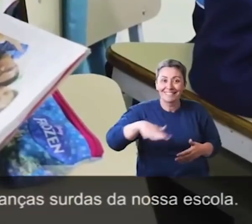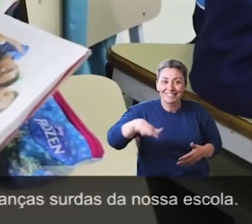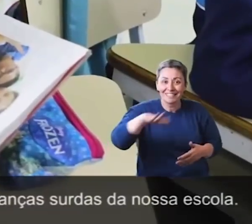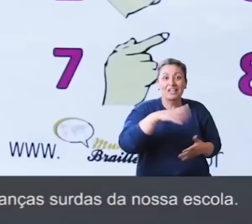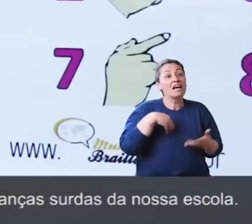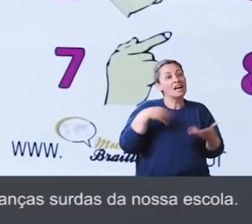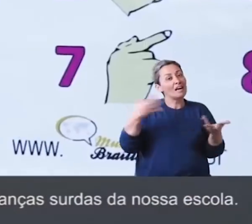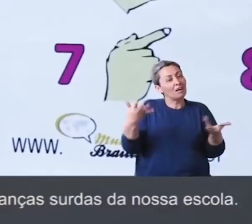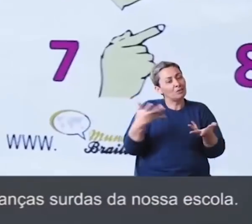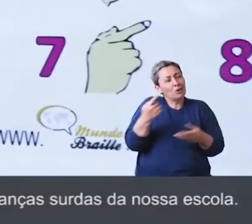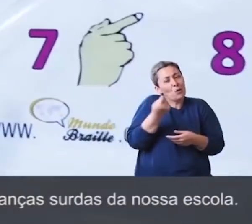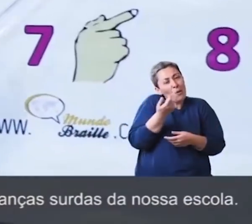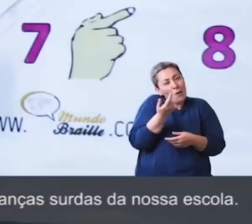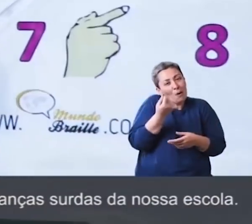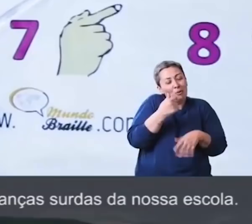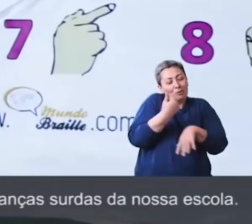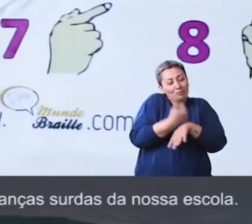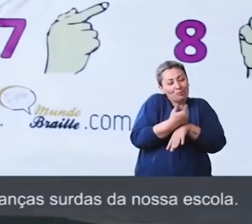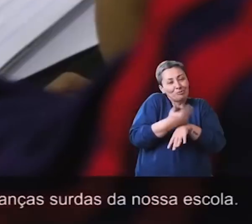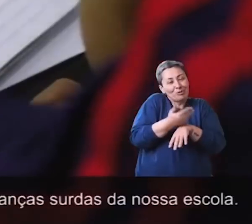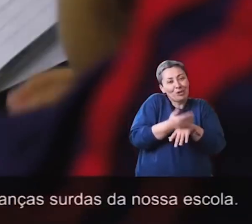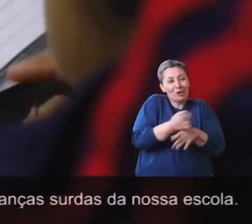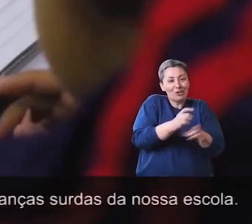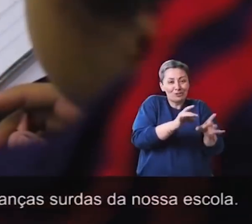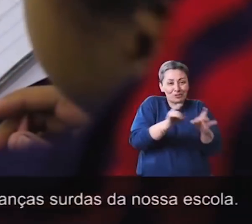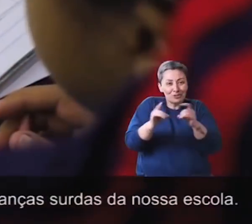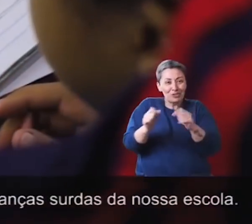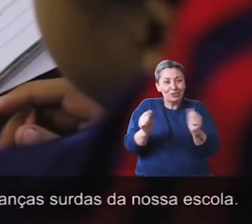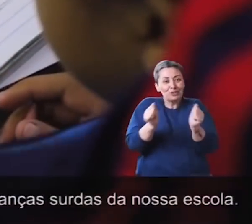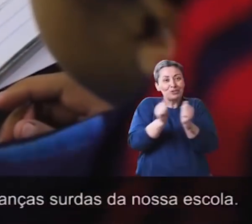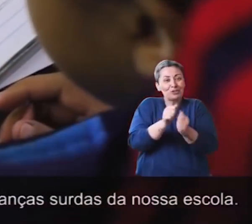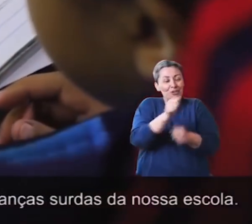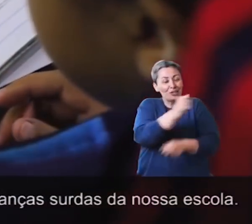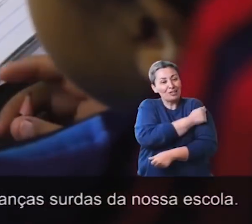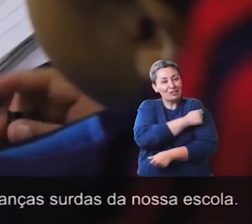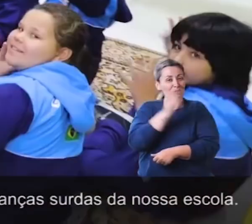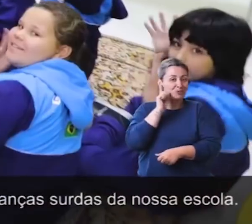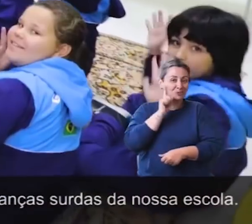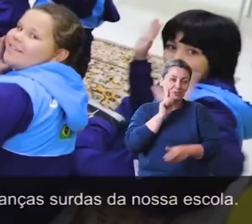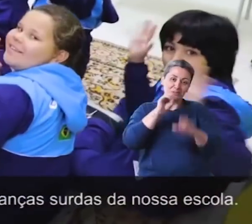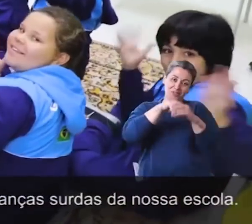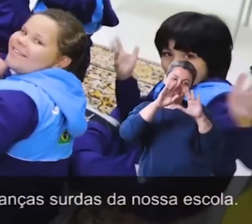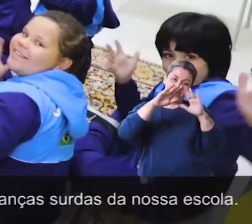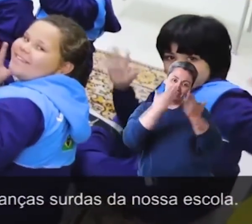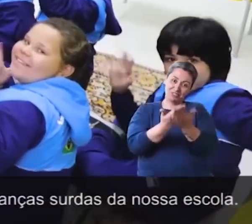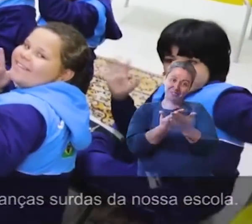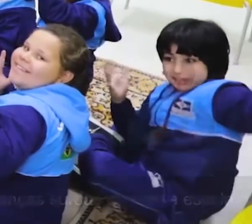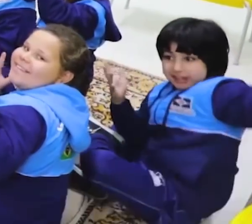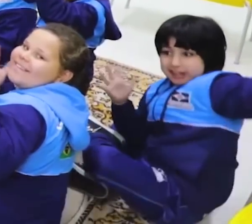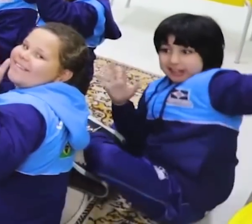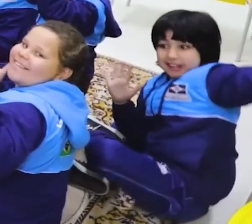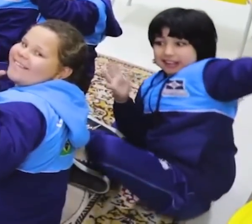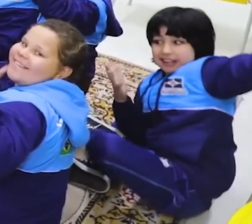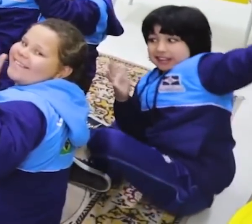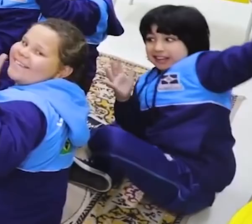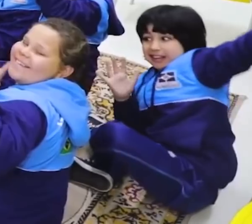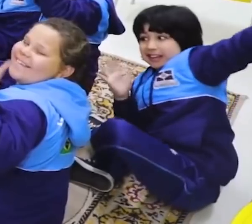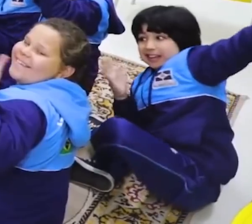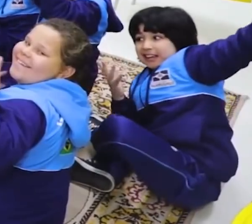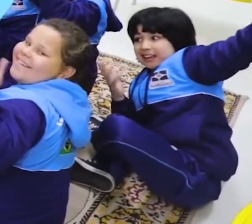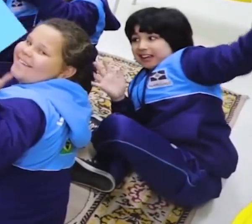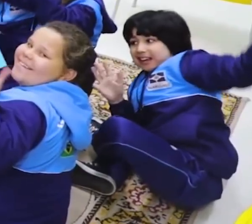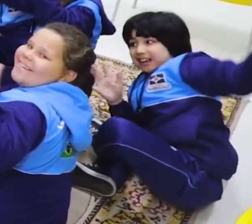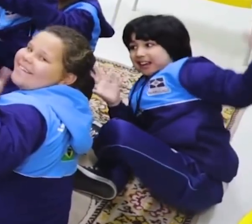Então, pessoal, esse foi um pouquinho do nosso dia a dia com as crianças surdas da nossa escola.